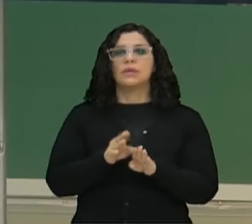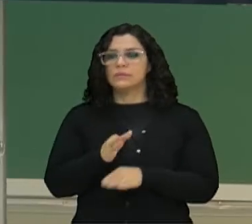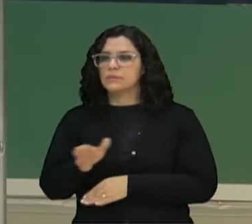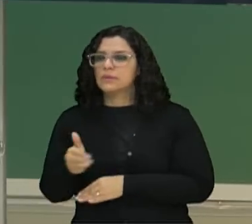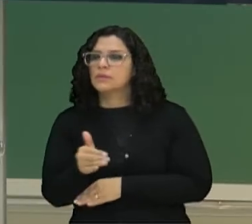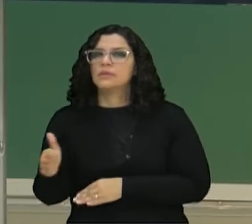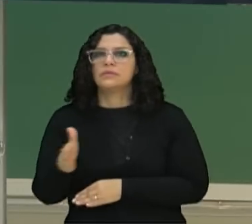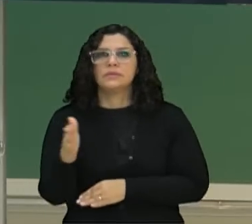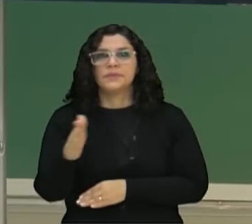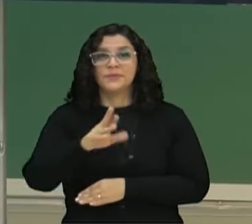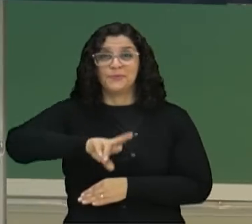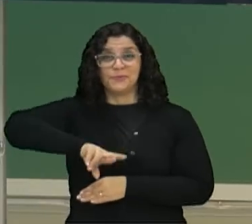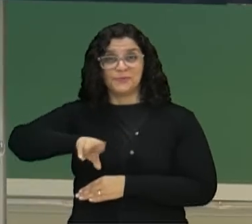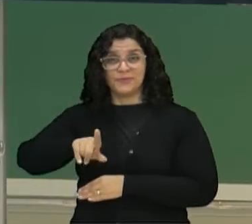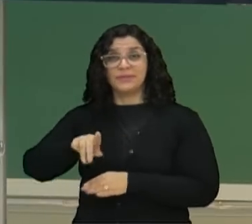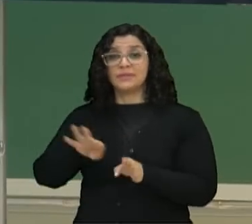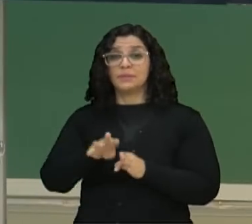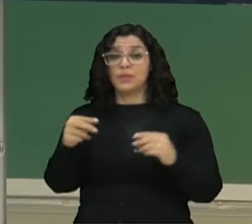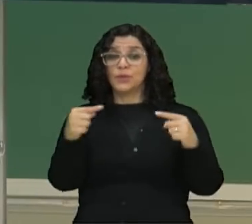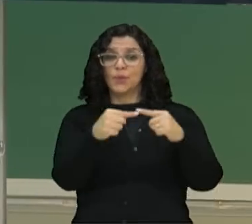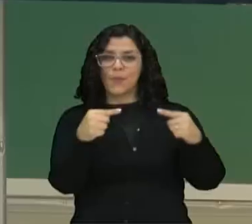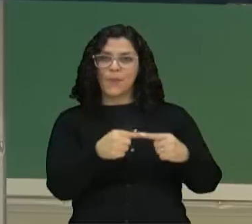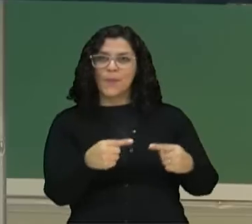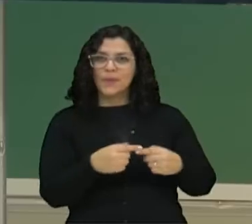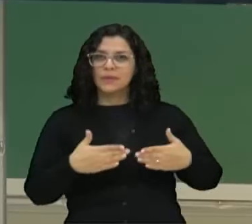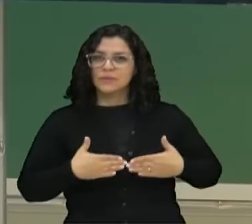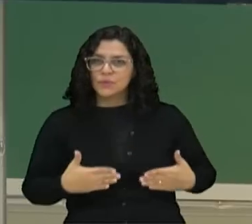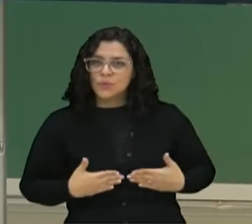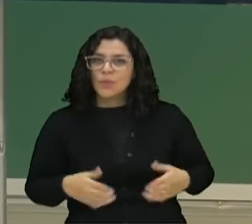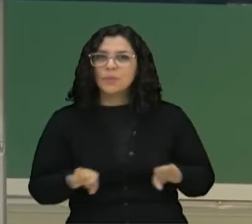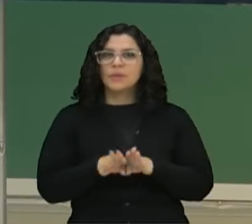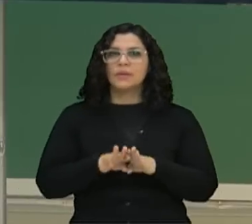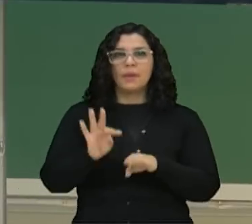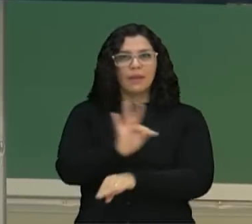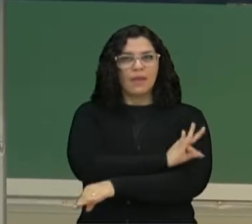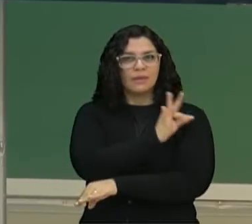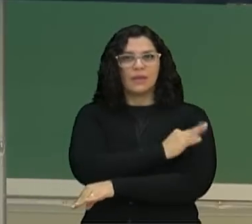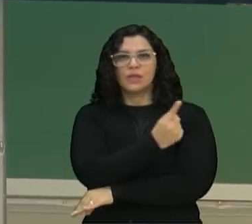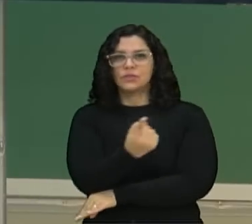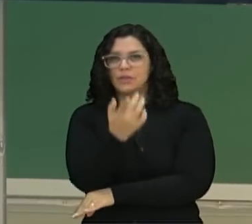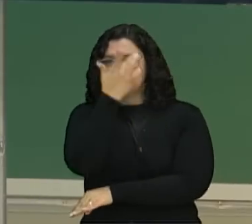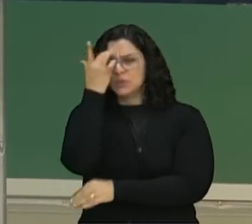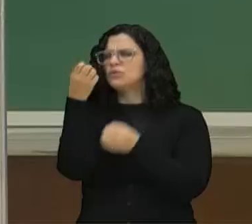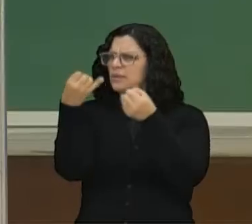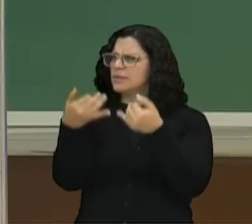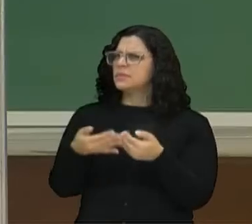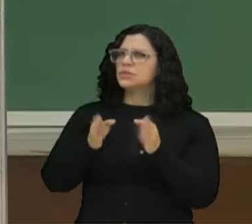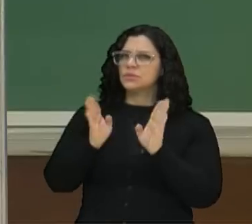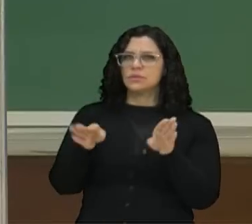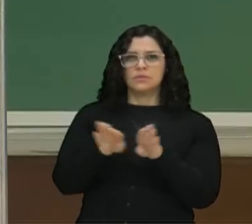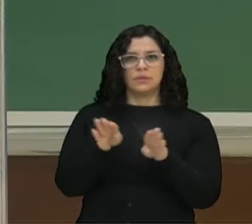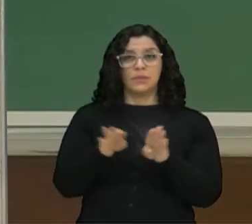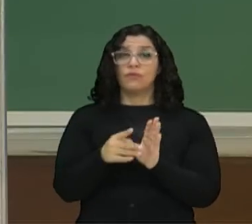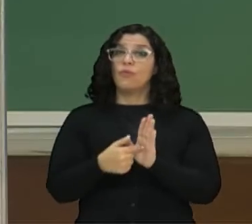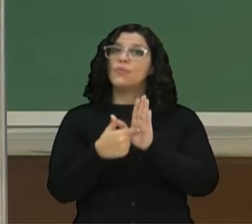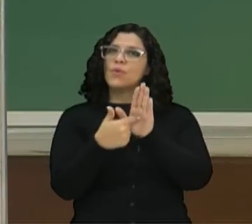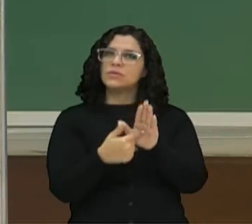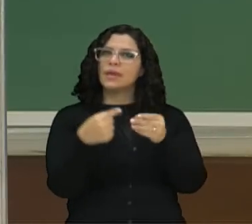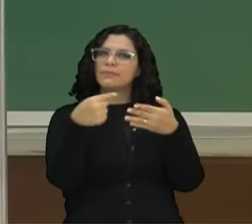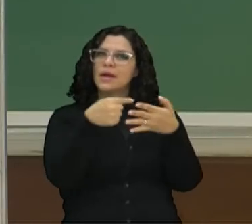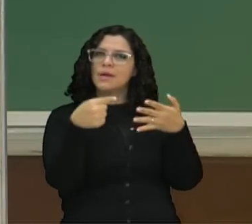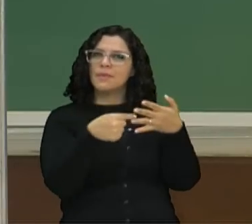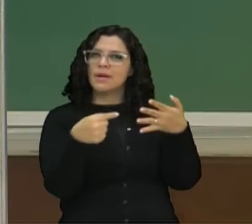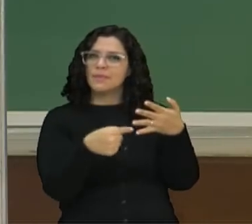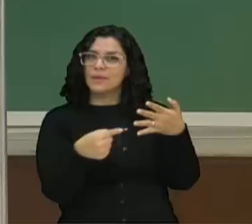percursos adaptados à condição física e técnica de cada participante. Que é aquilo mesmo que a Prof falou. Então, aqui só estão destacados os pontos